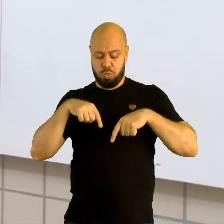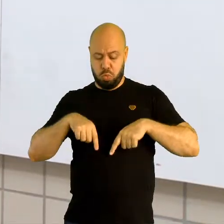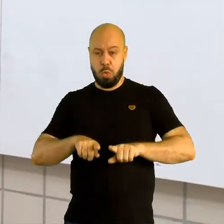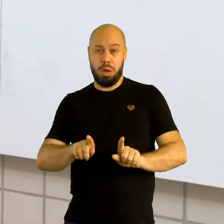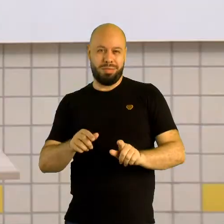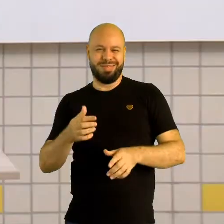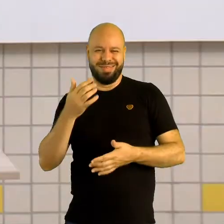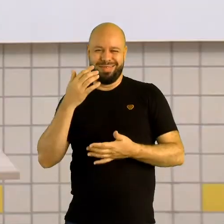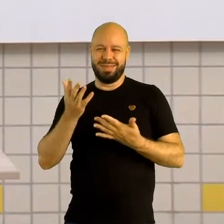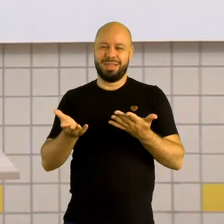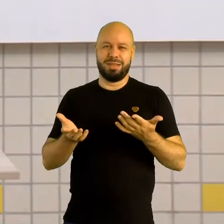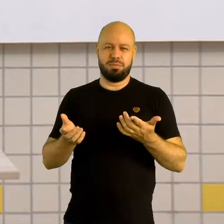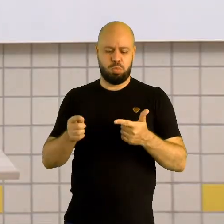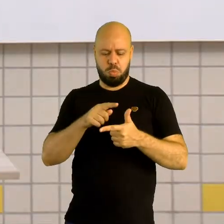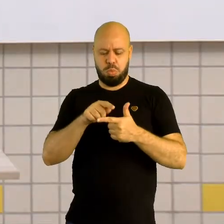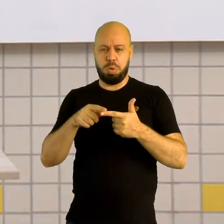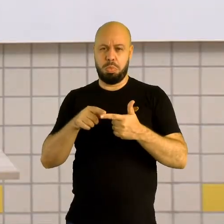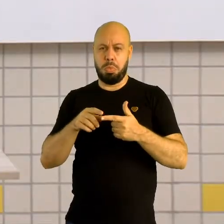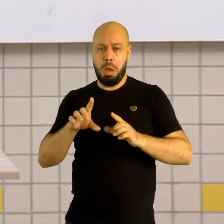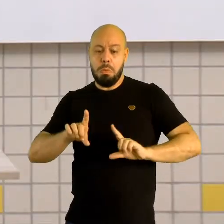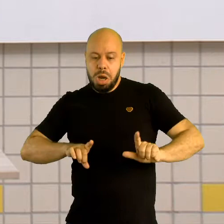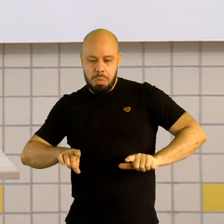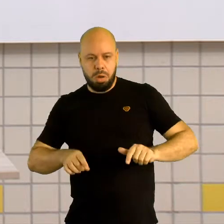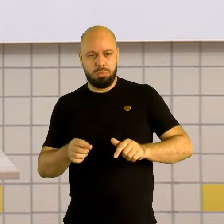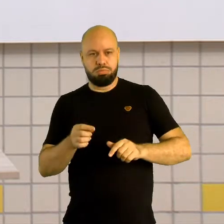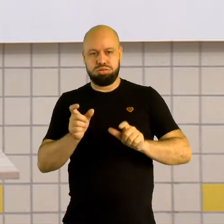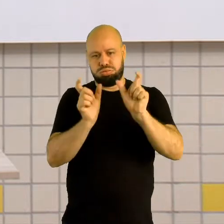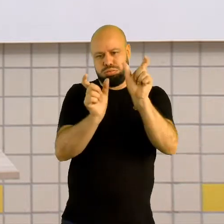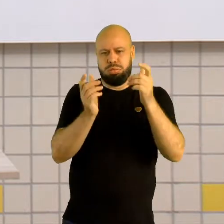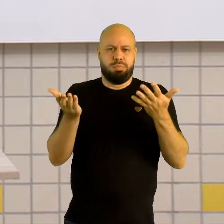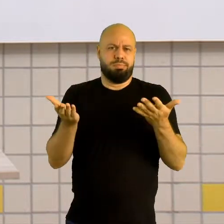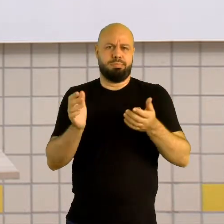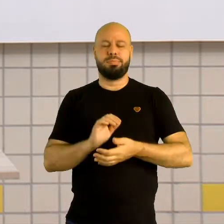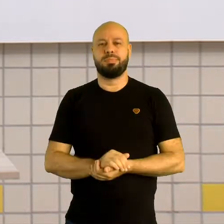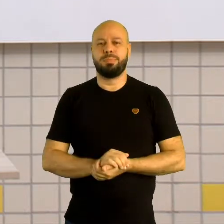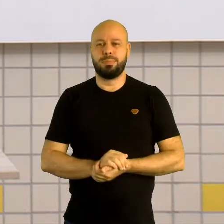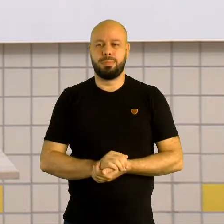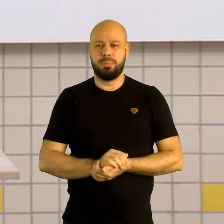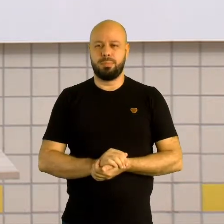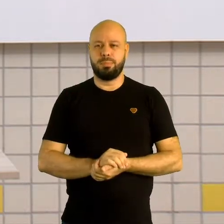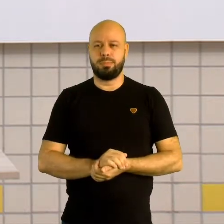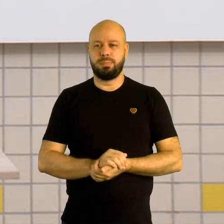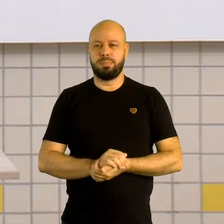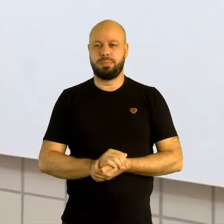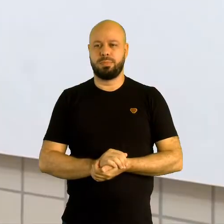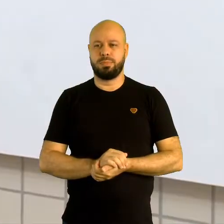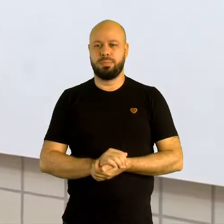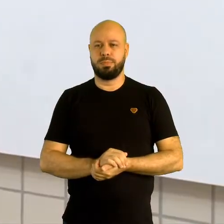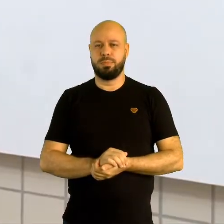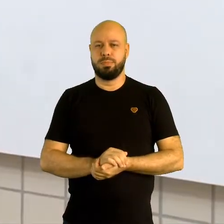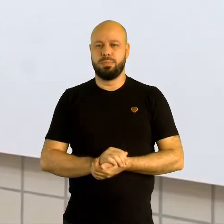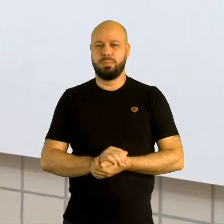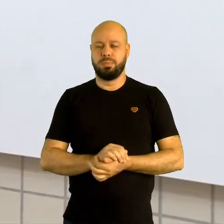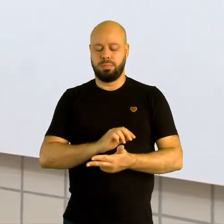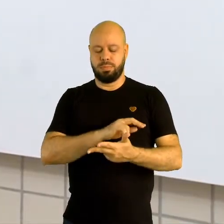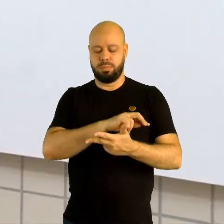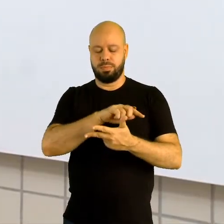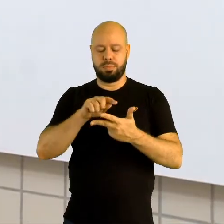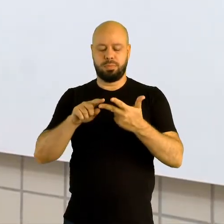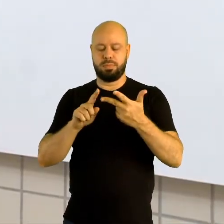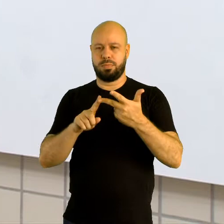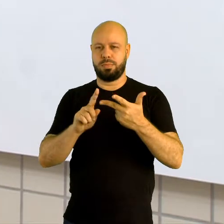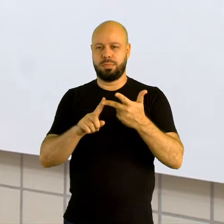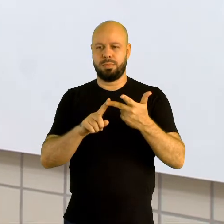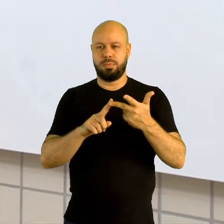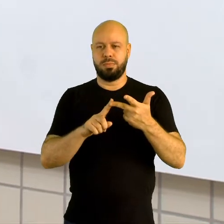do what, primo, tá? Temos também